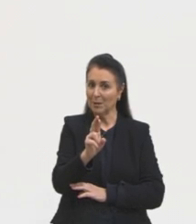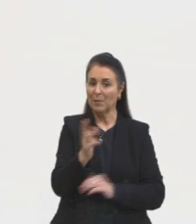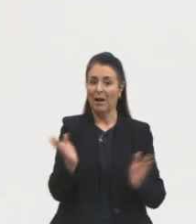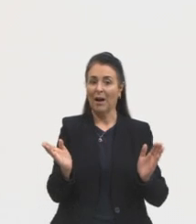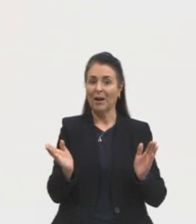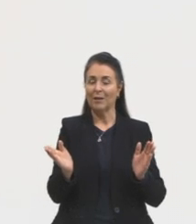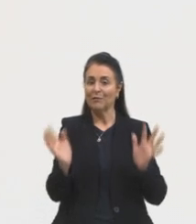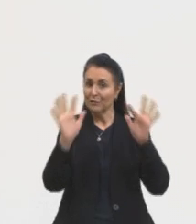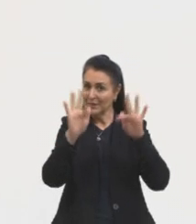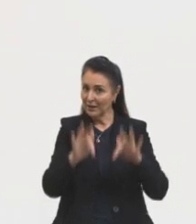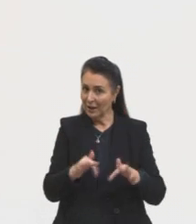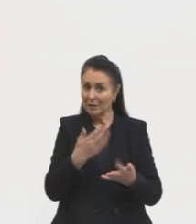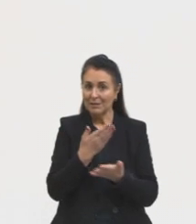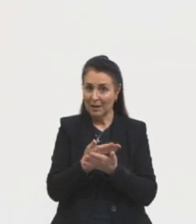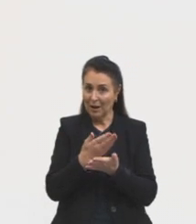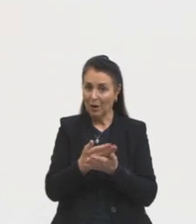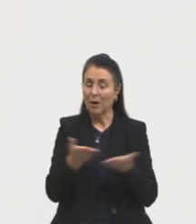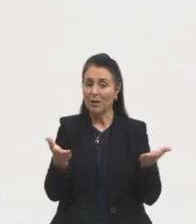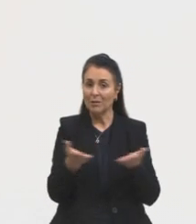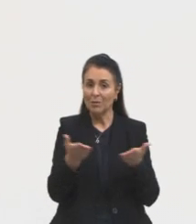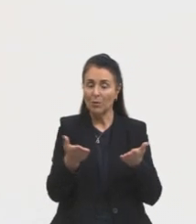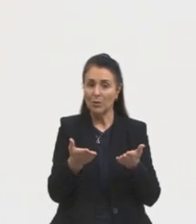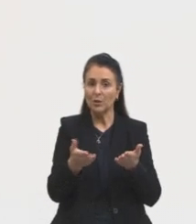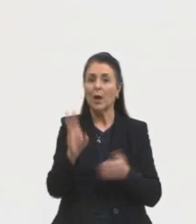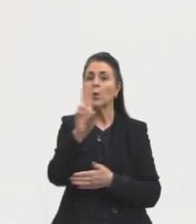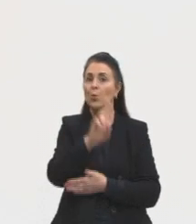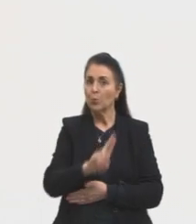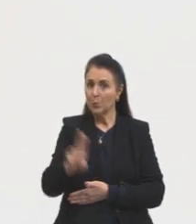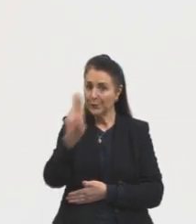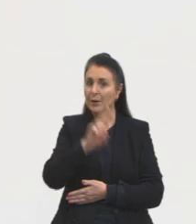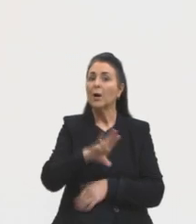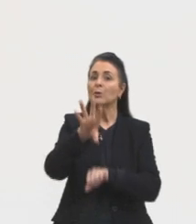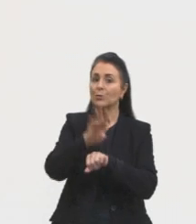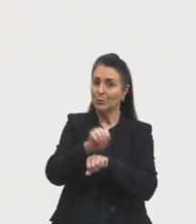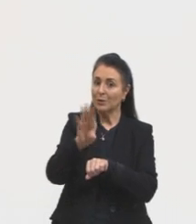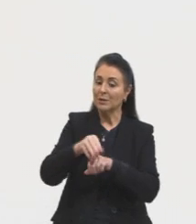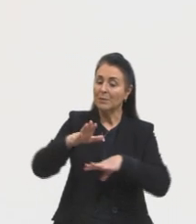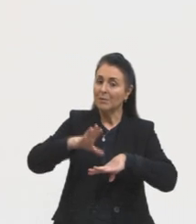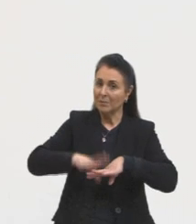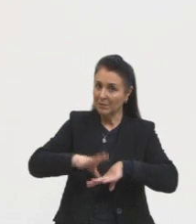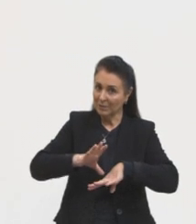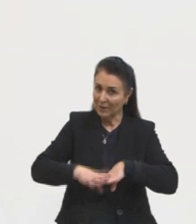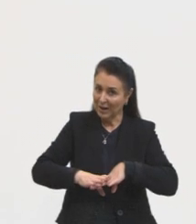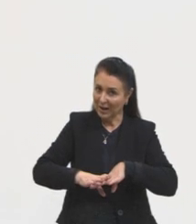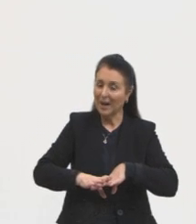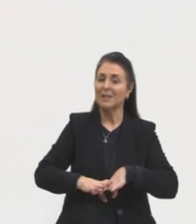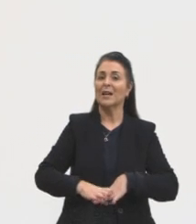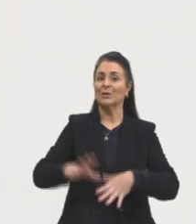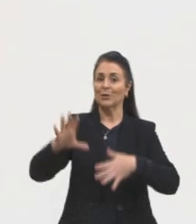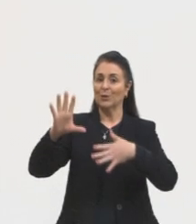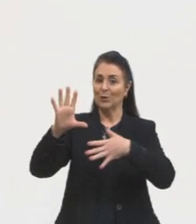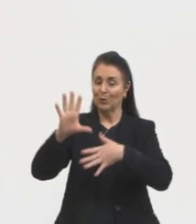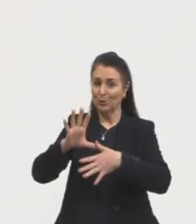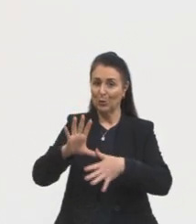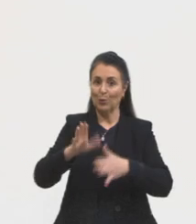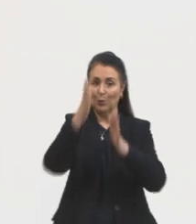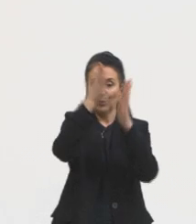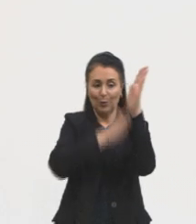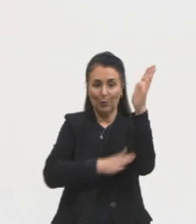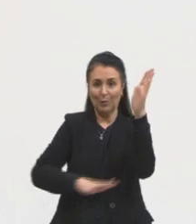fechamento para nossa conclusão da nossa aula é que utilizando Então os conhecimentos matemáticos sobre plano cartesiano